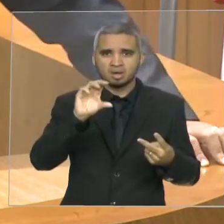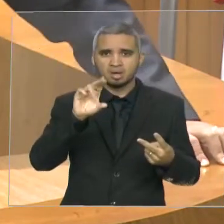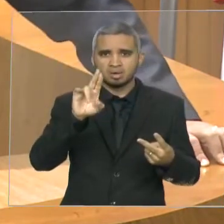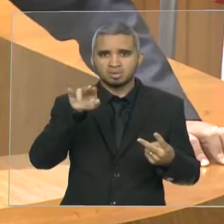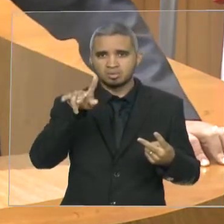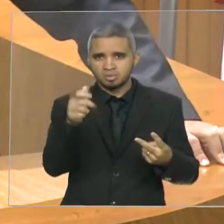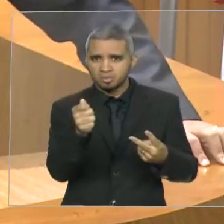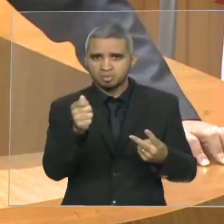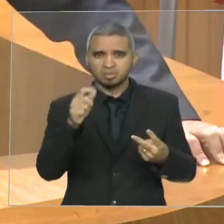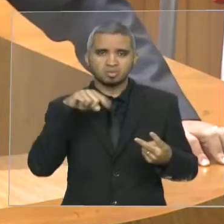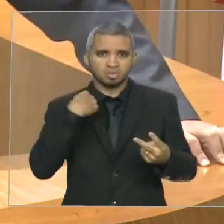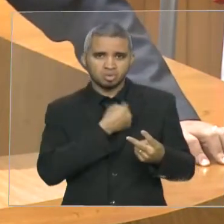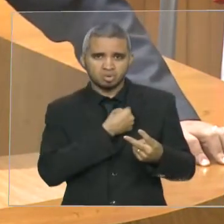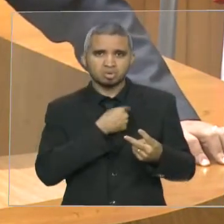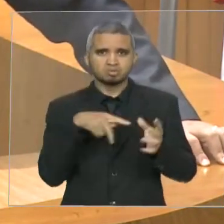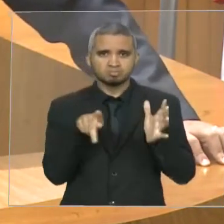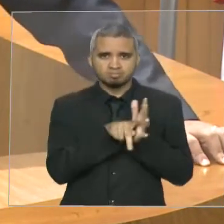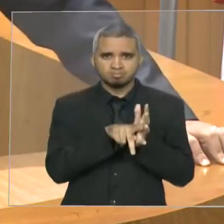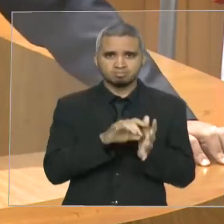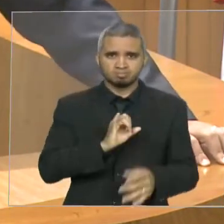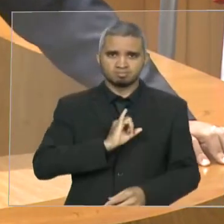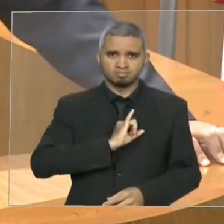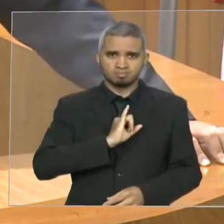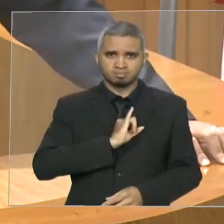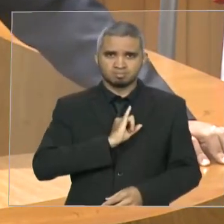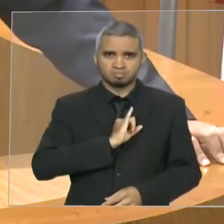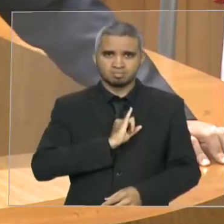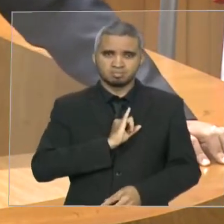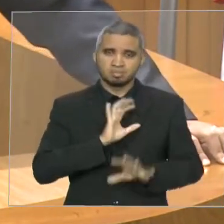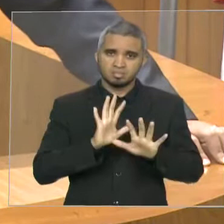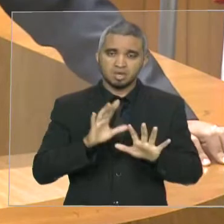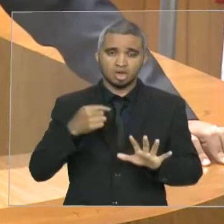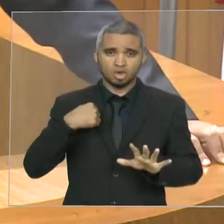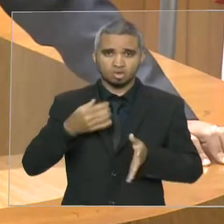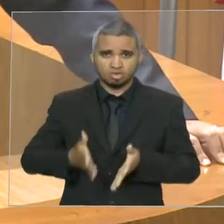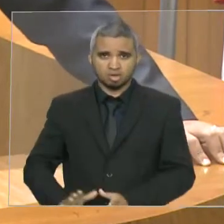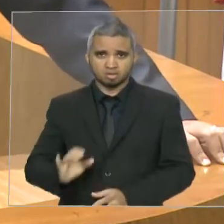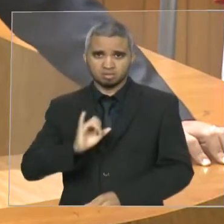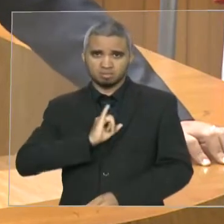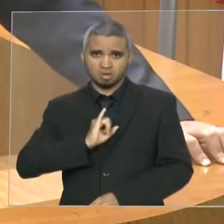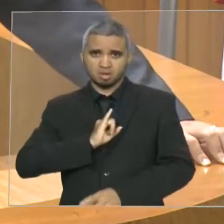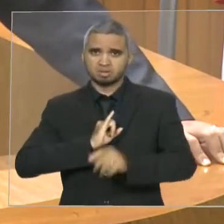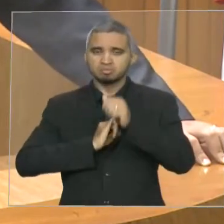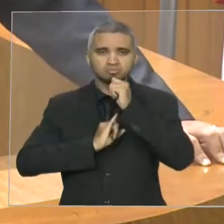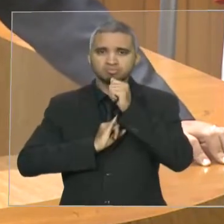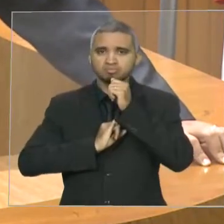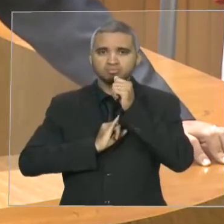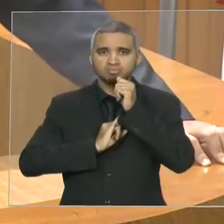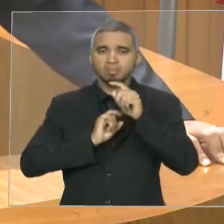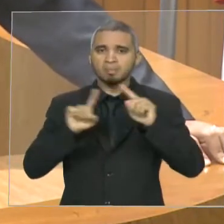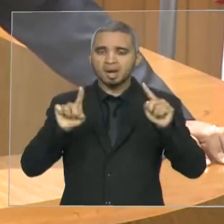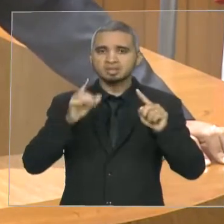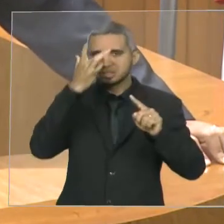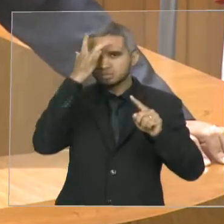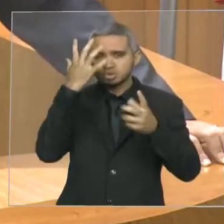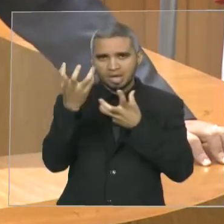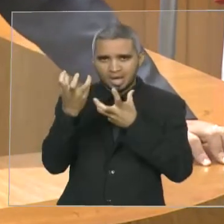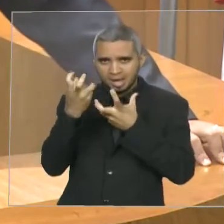se não de nascimento, que eu não nasci Imperatriz, mas de acolhimento, de filho do coração,